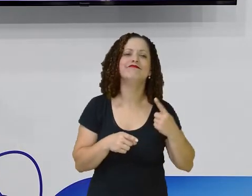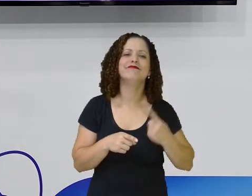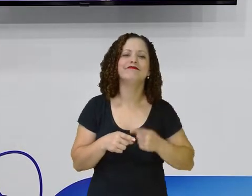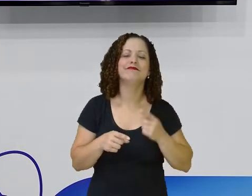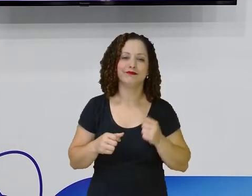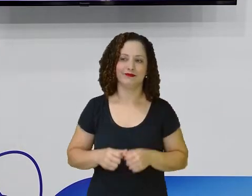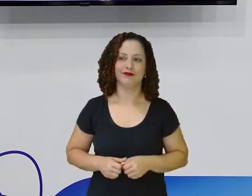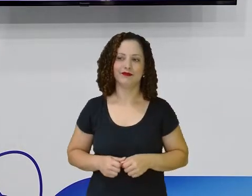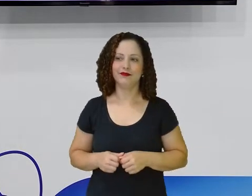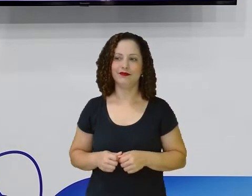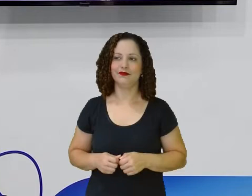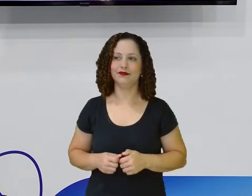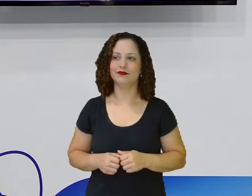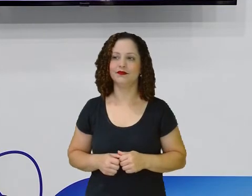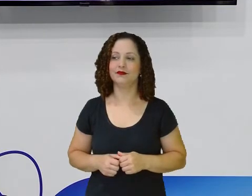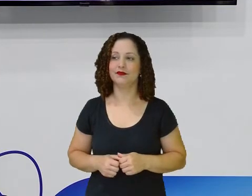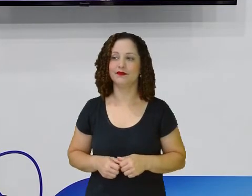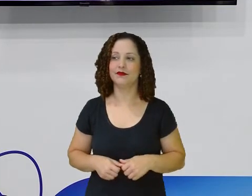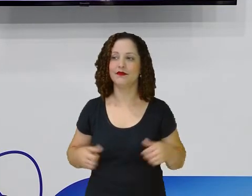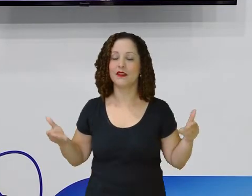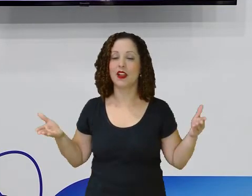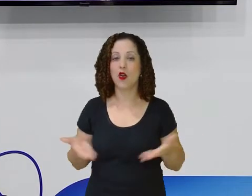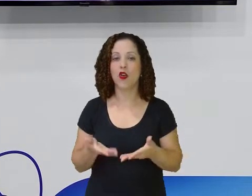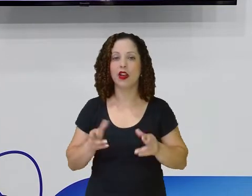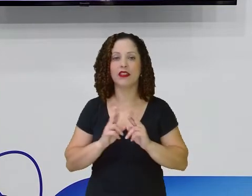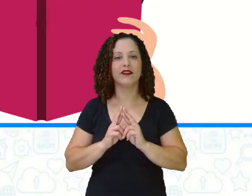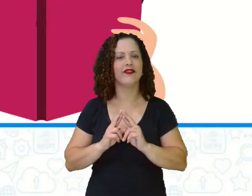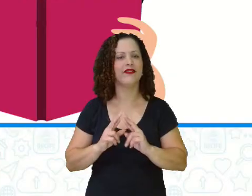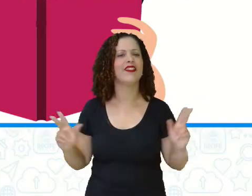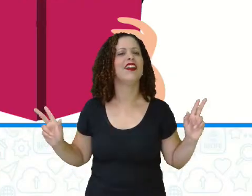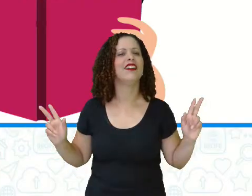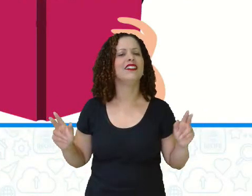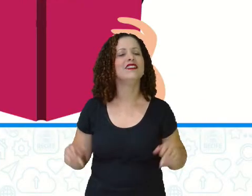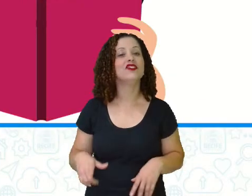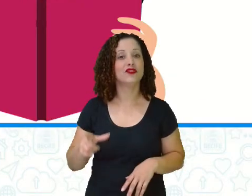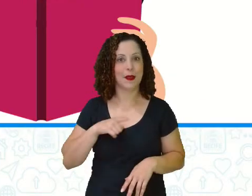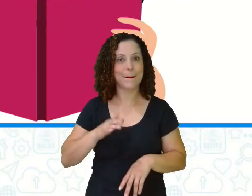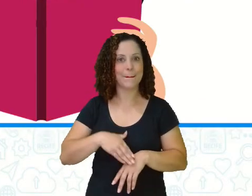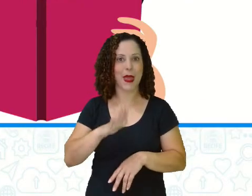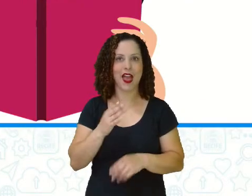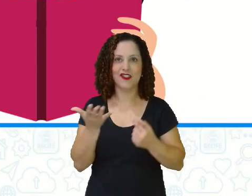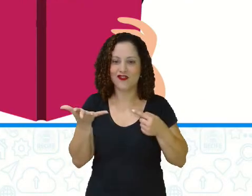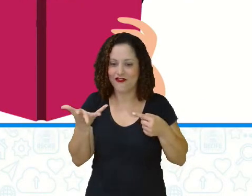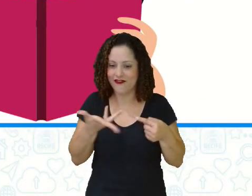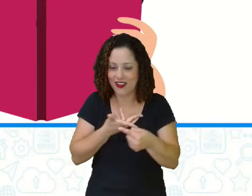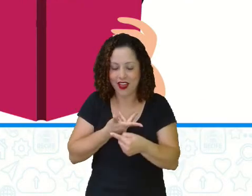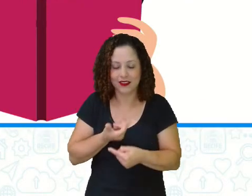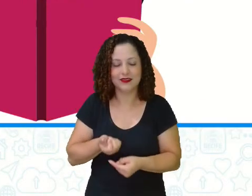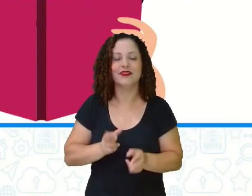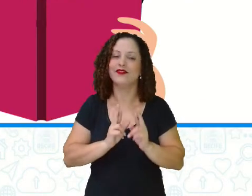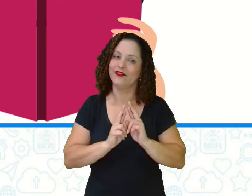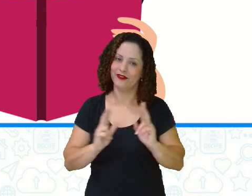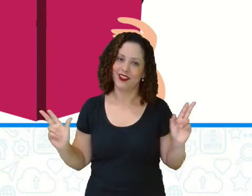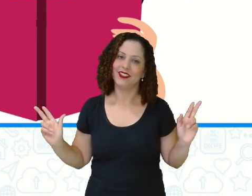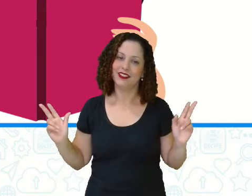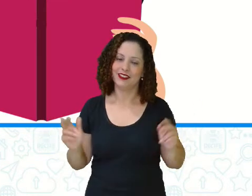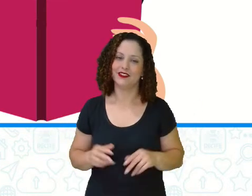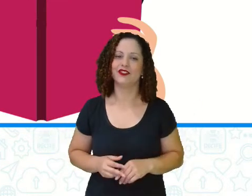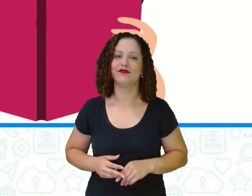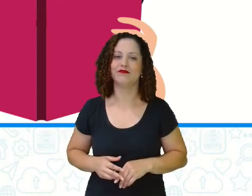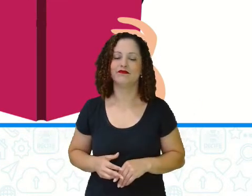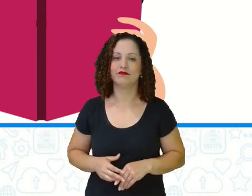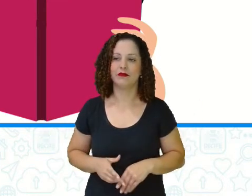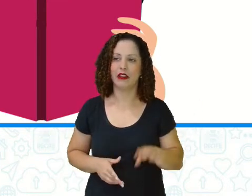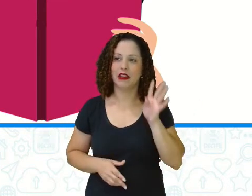tá certo? Então vamos aqui colocar algumas diferenças. Tem muito mais, veja que Martim trouxe um assim que eu achei